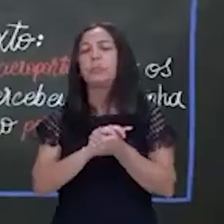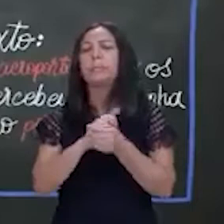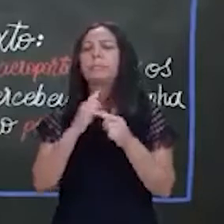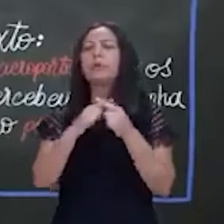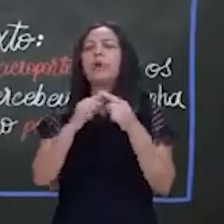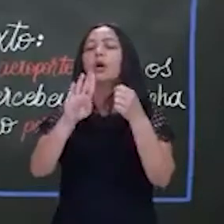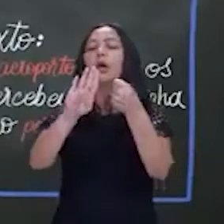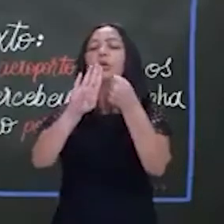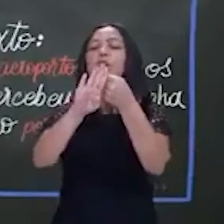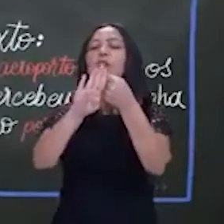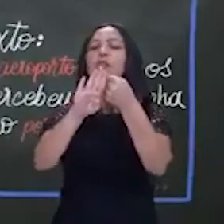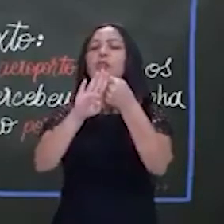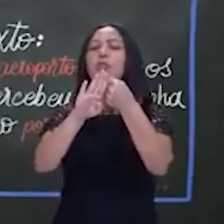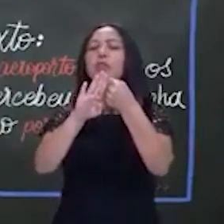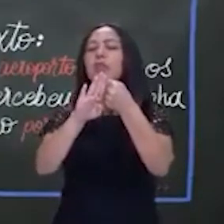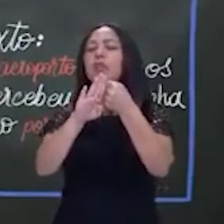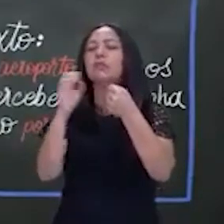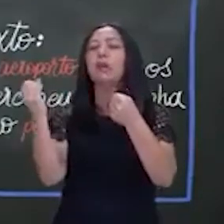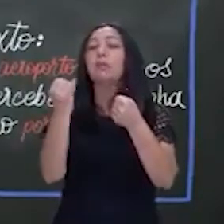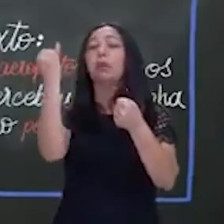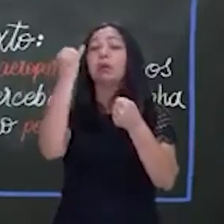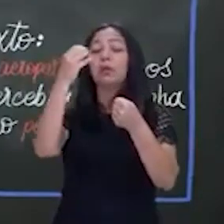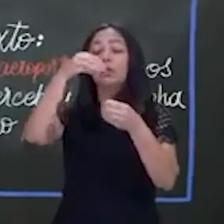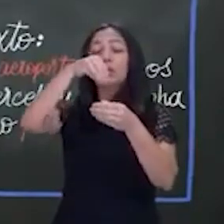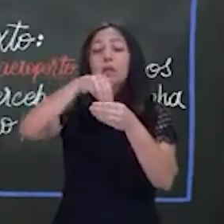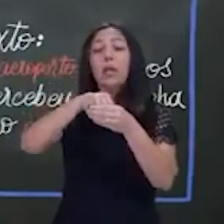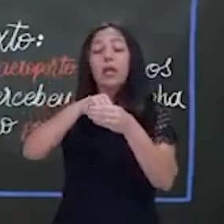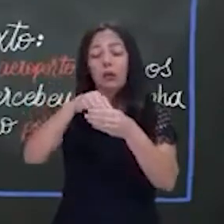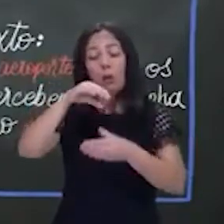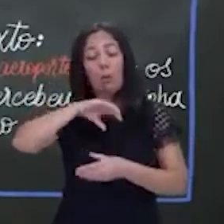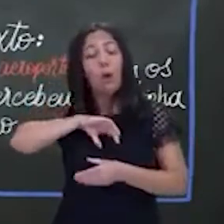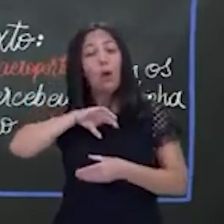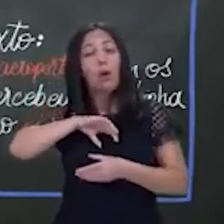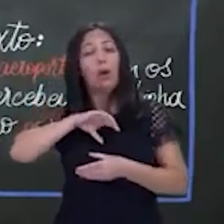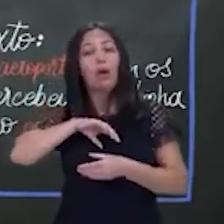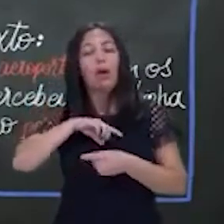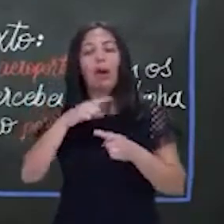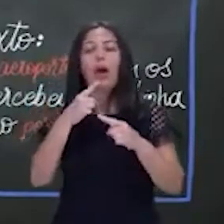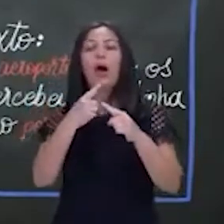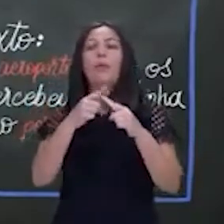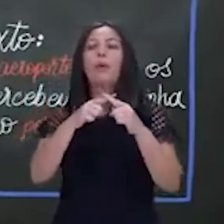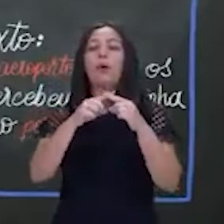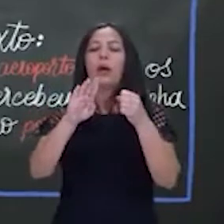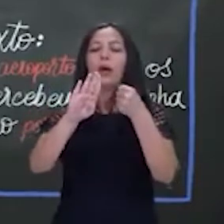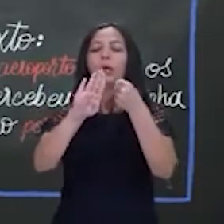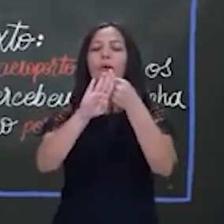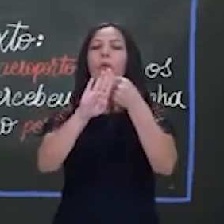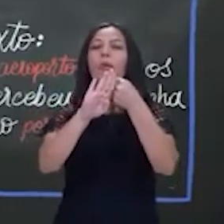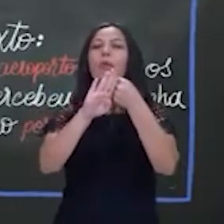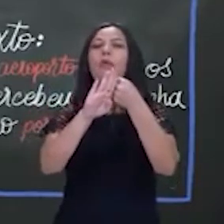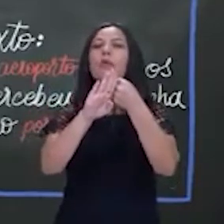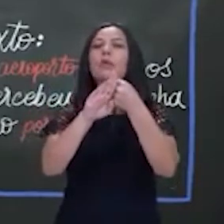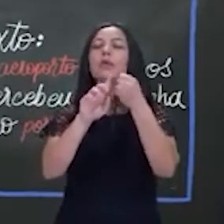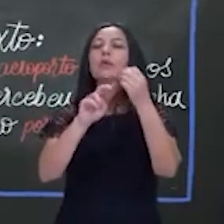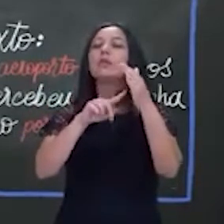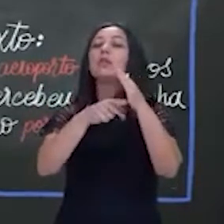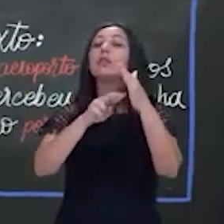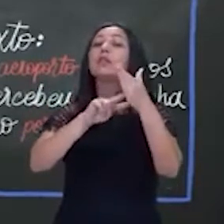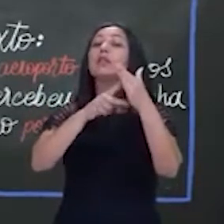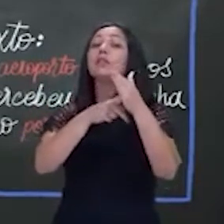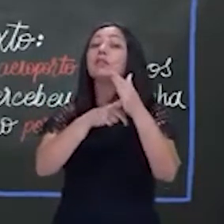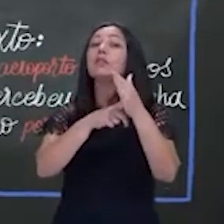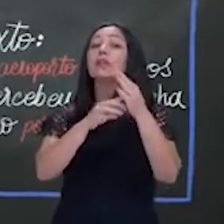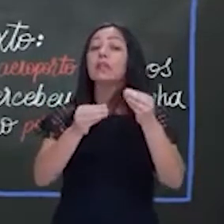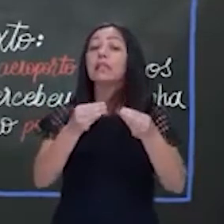diariamente. Por que o substantivo ocupa um lugar de tanto destaque na língua portuguesa? Bem, porque ele guarda, né, a essência de todas as palavras,